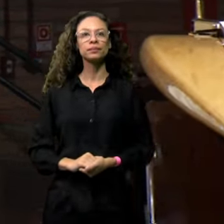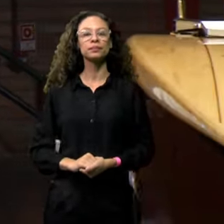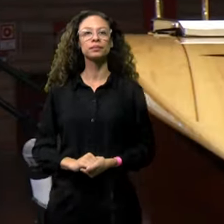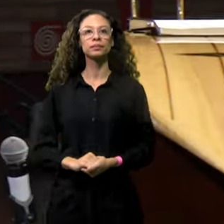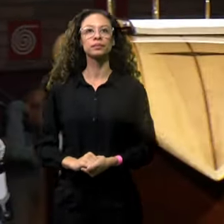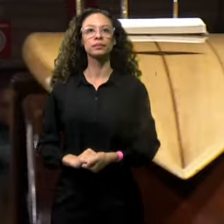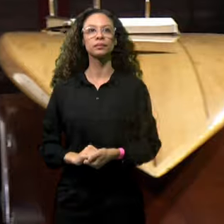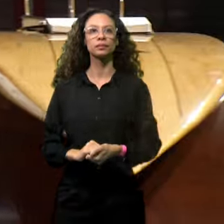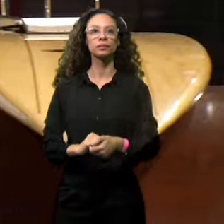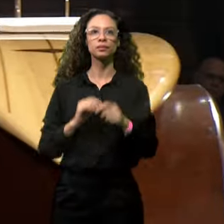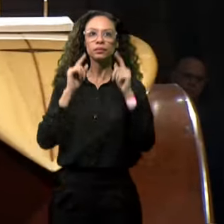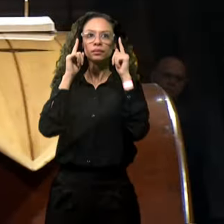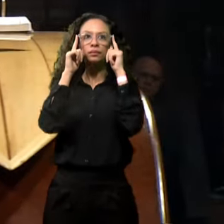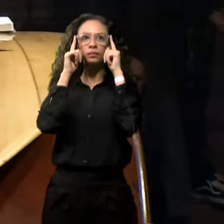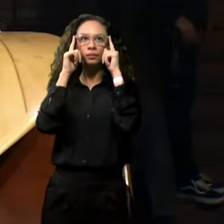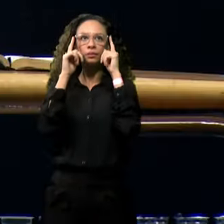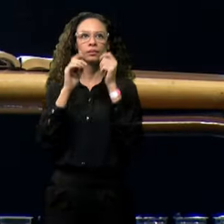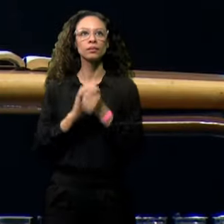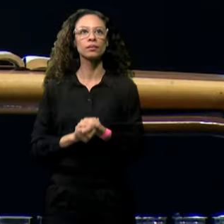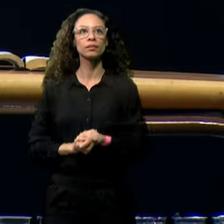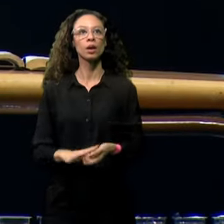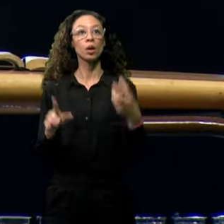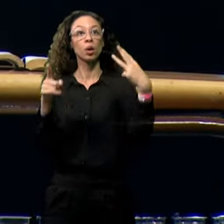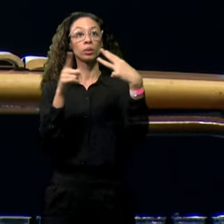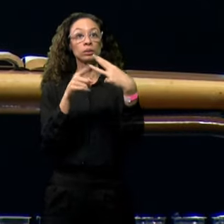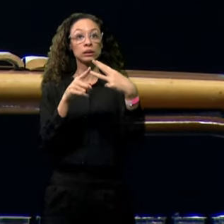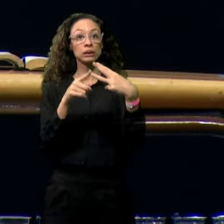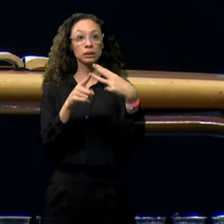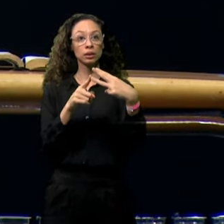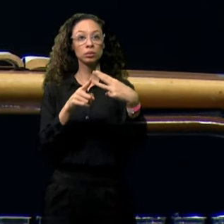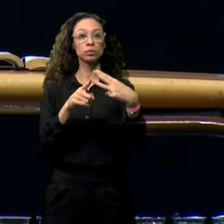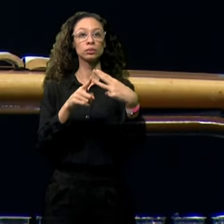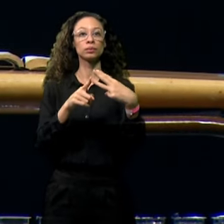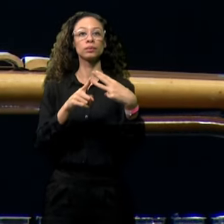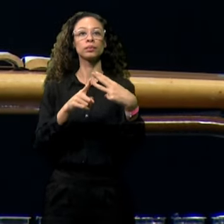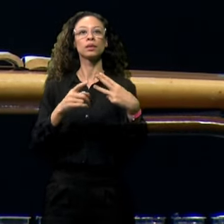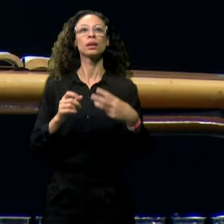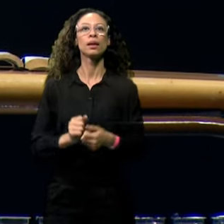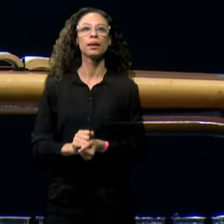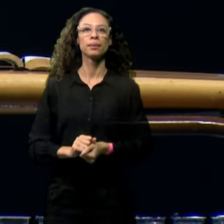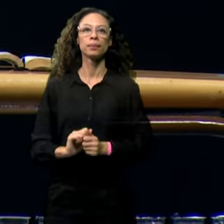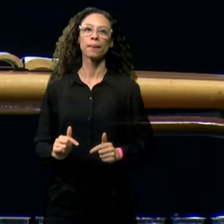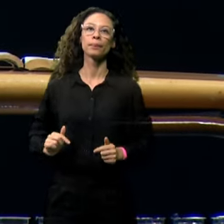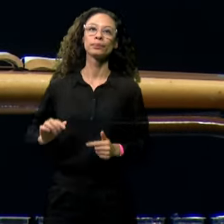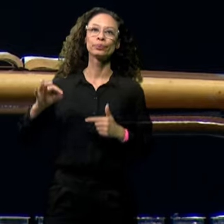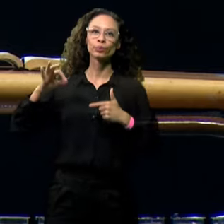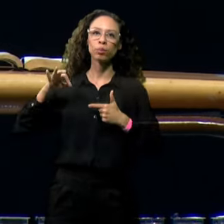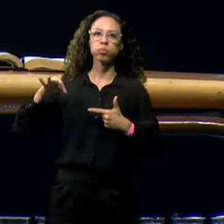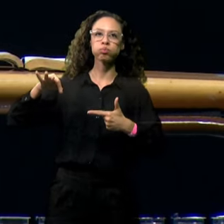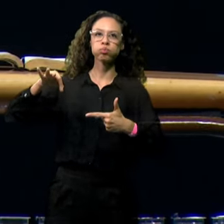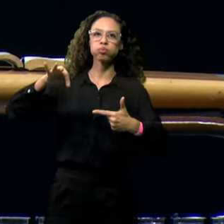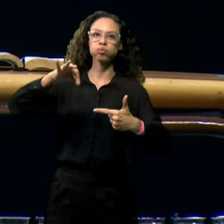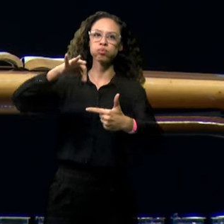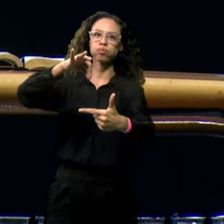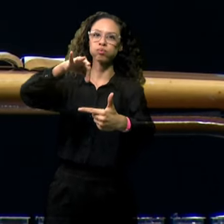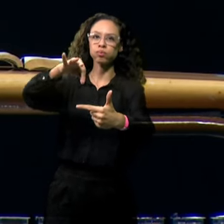isso para explicar o terceiro princípio da batalha espiritual a batalha espiritual